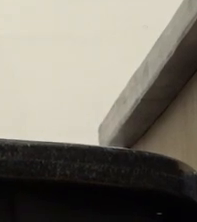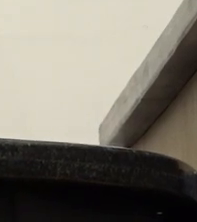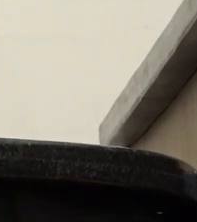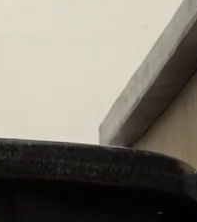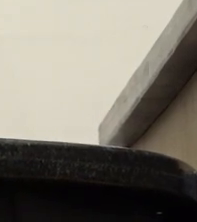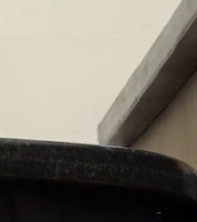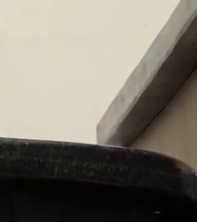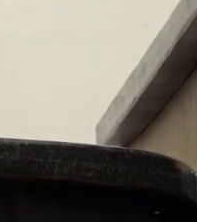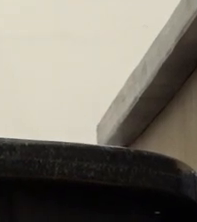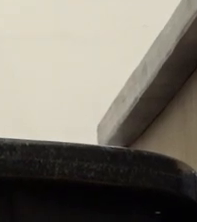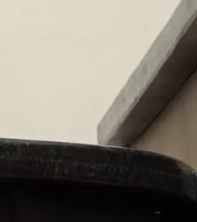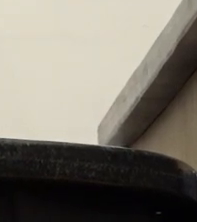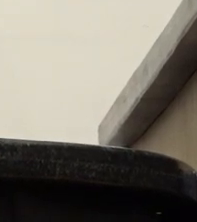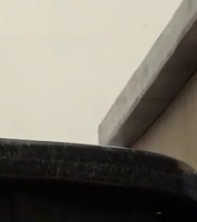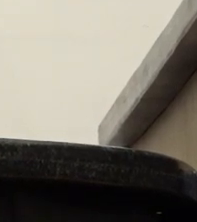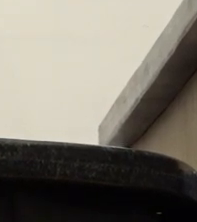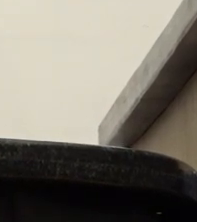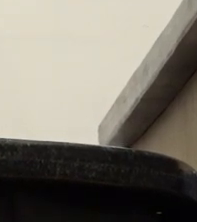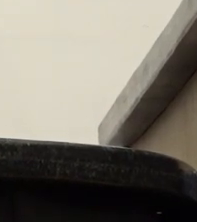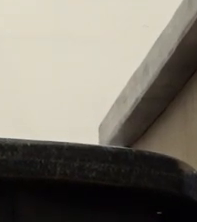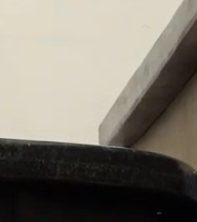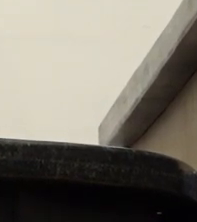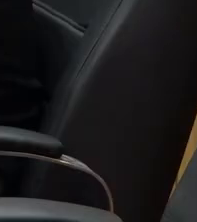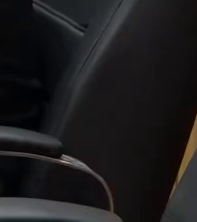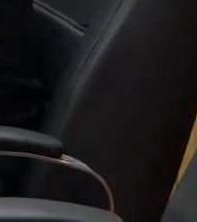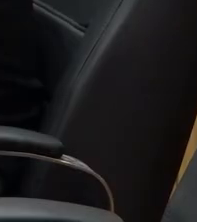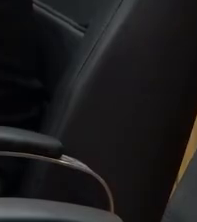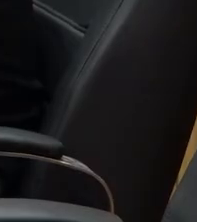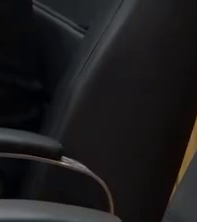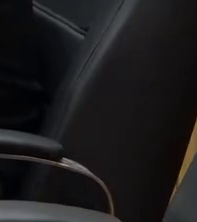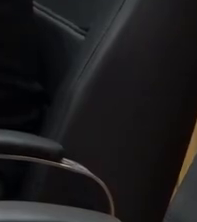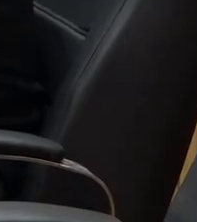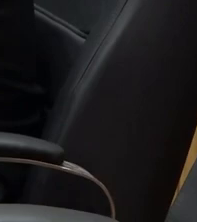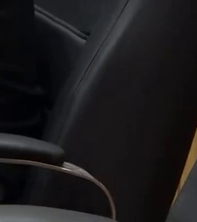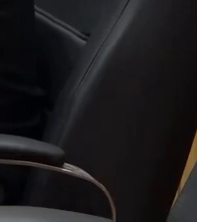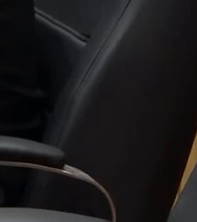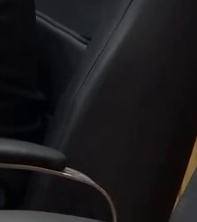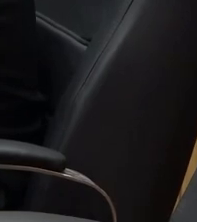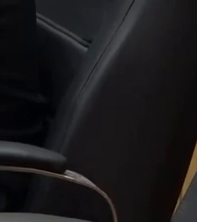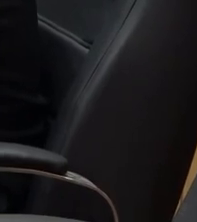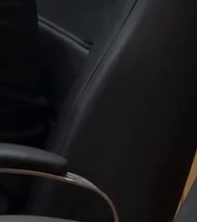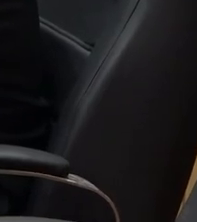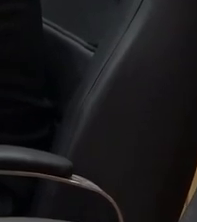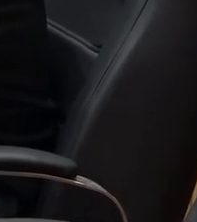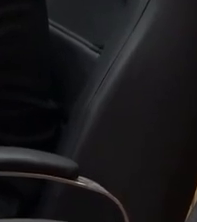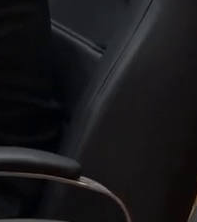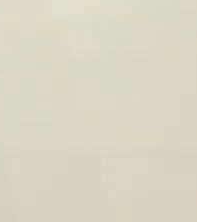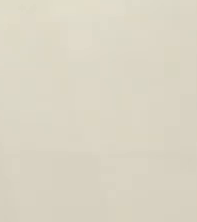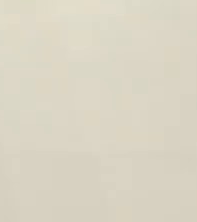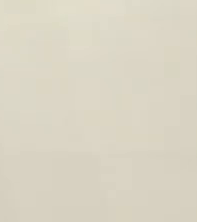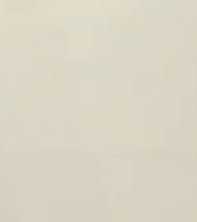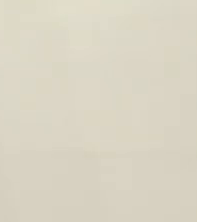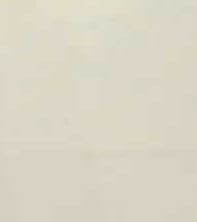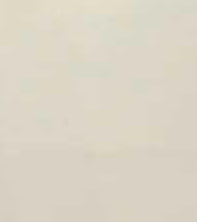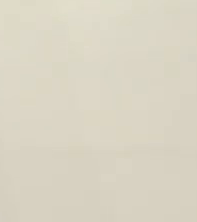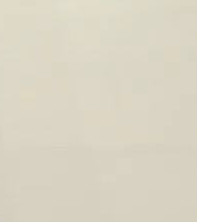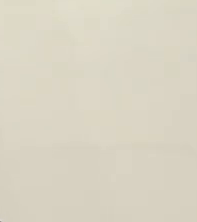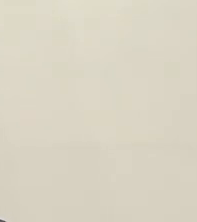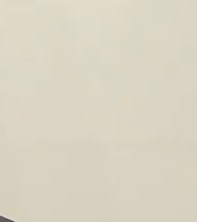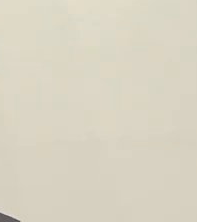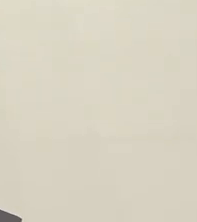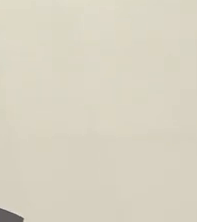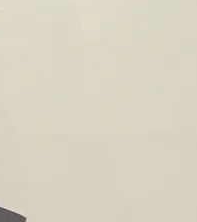informou que está enviando pedido ao governo do estado para o aumento de efetivo policial nos municípios da Foz do Rio